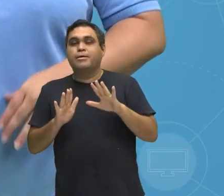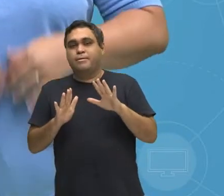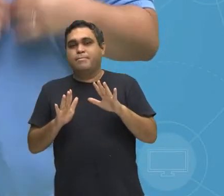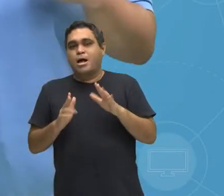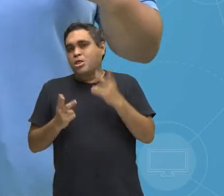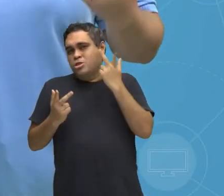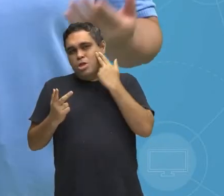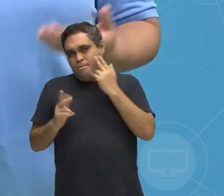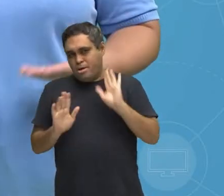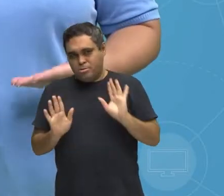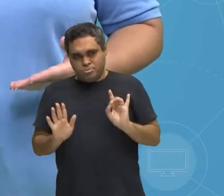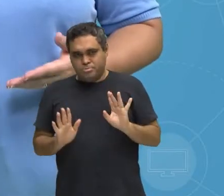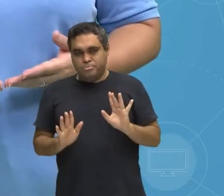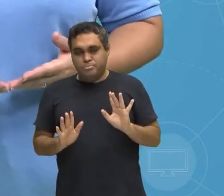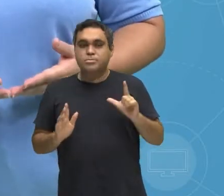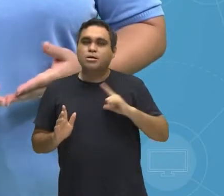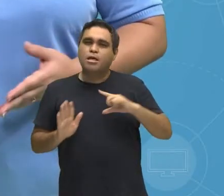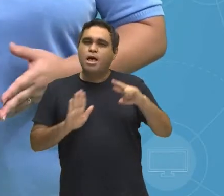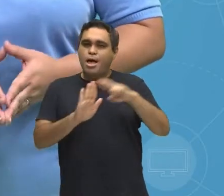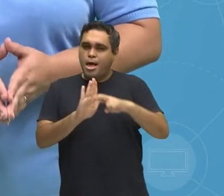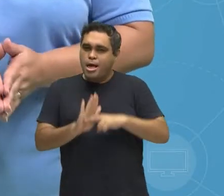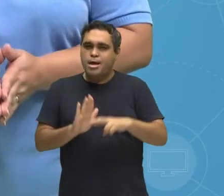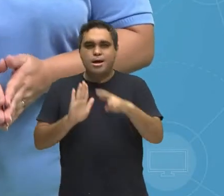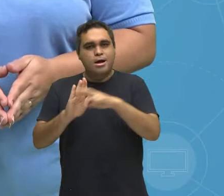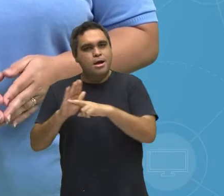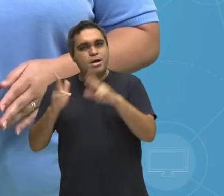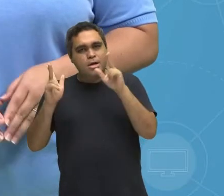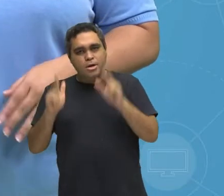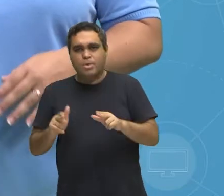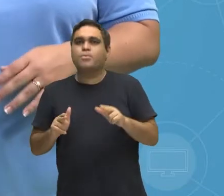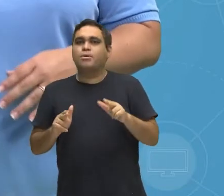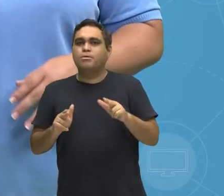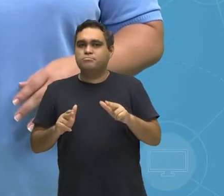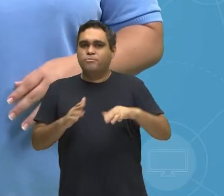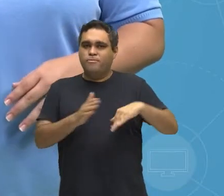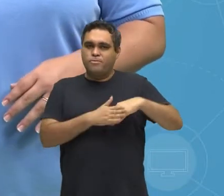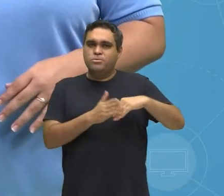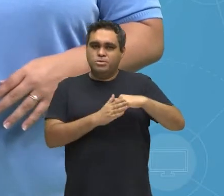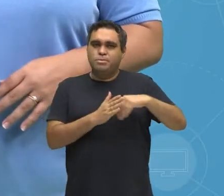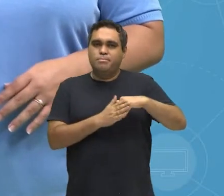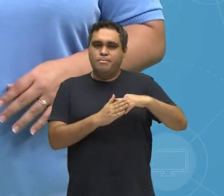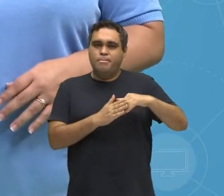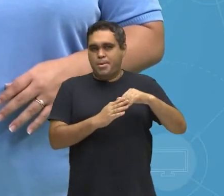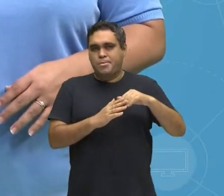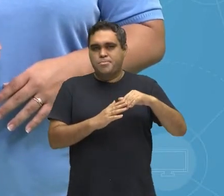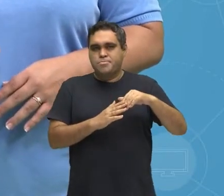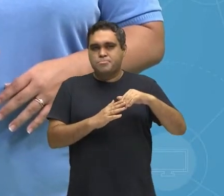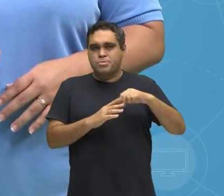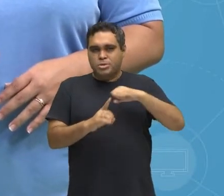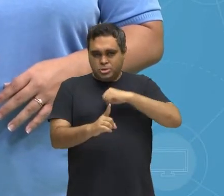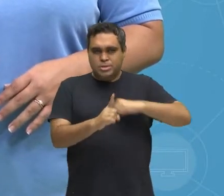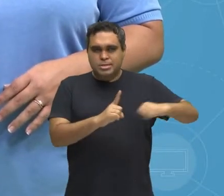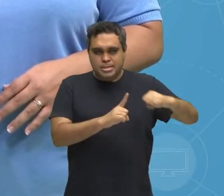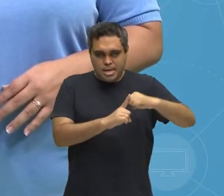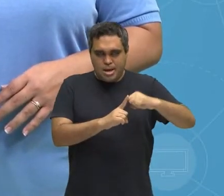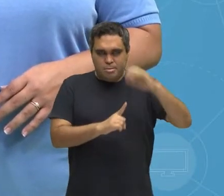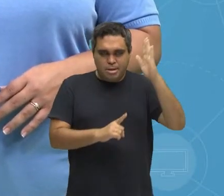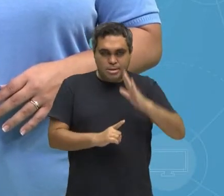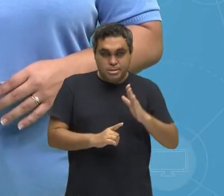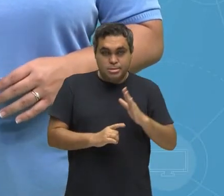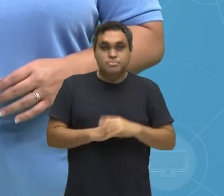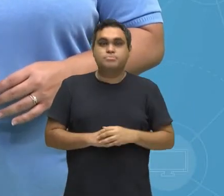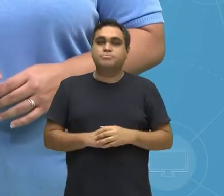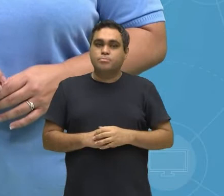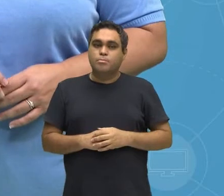né? Com a instrução geral dos jogos e obedece o padrão da Confederação de Futebol, Brasileira de Futebol, tá